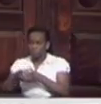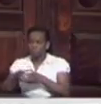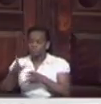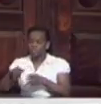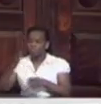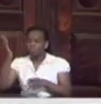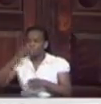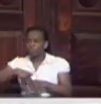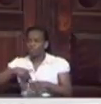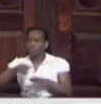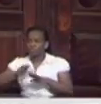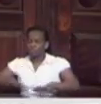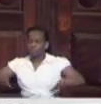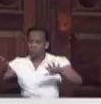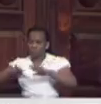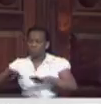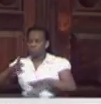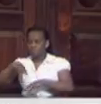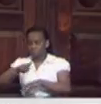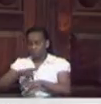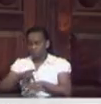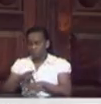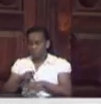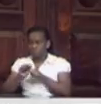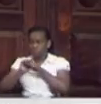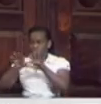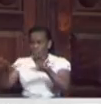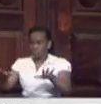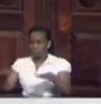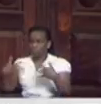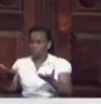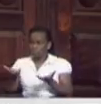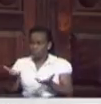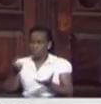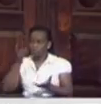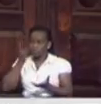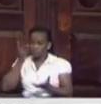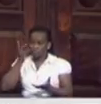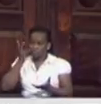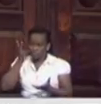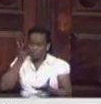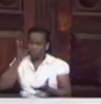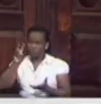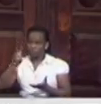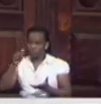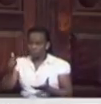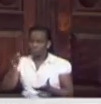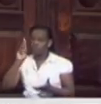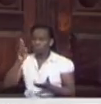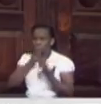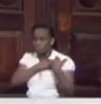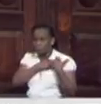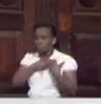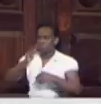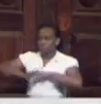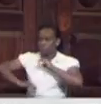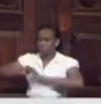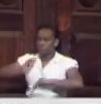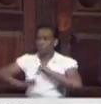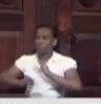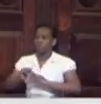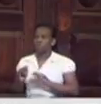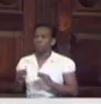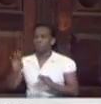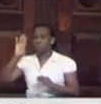reflexo para todo o nosso país. Então, desejo aos 51 vereadores a responsabilidade, a capacidade